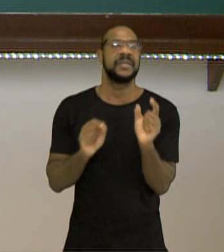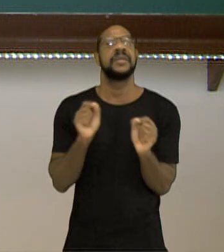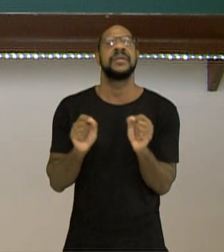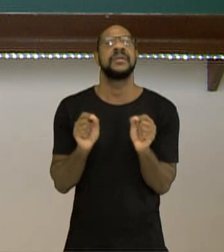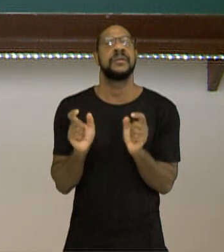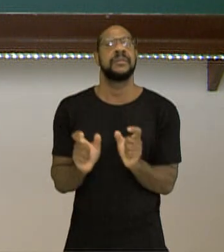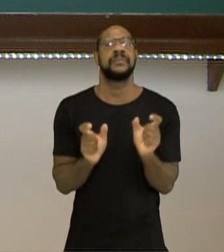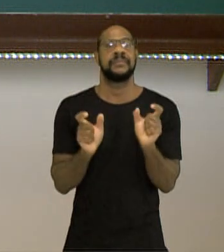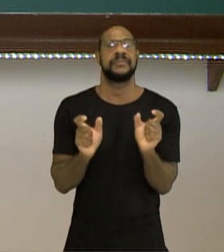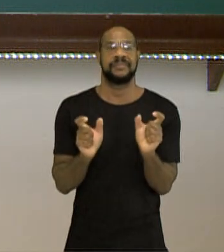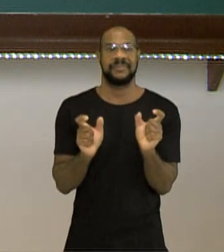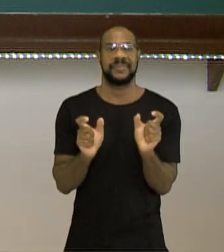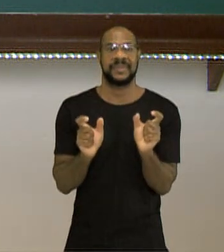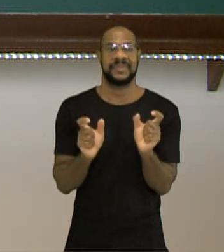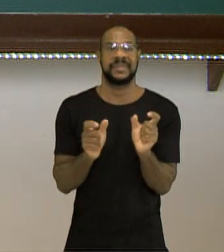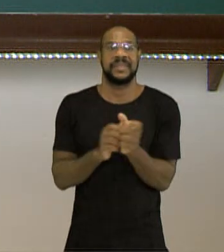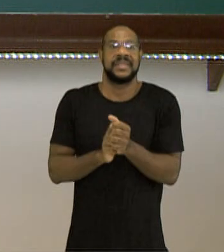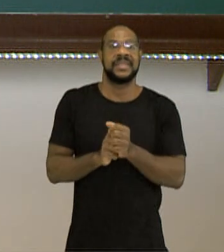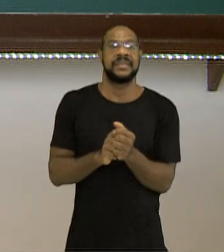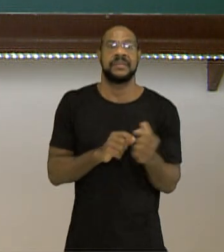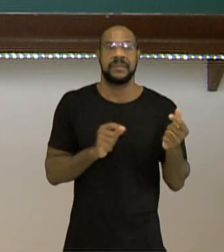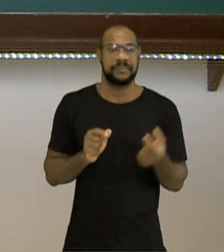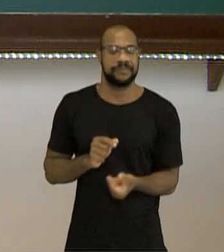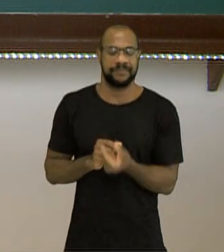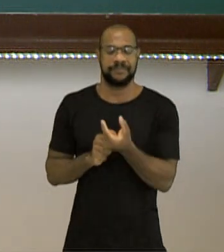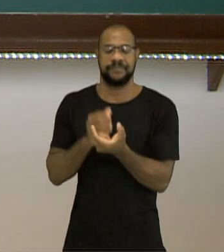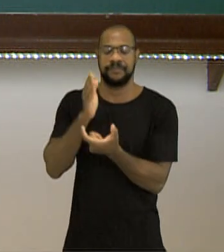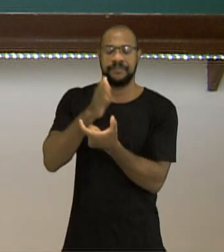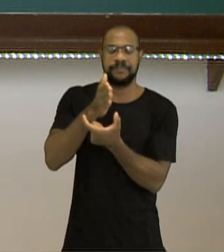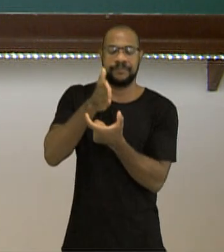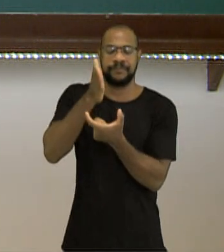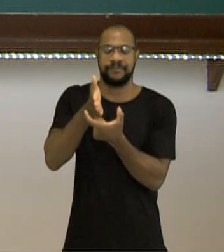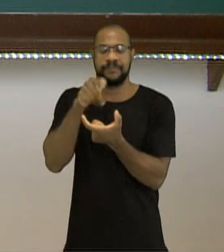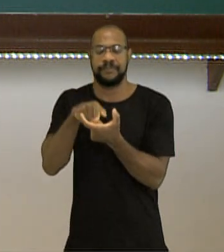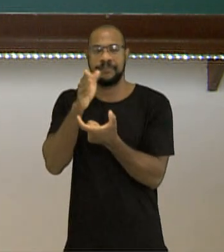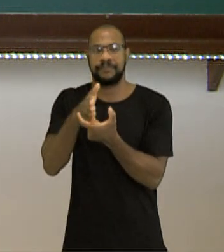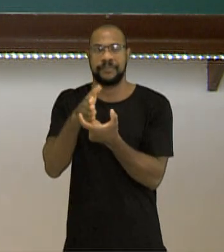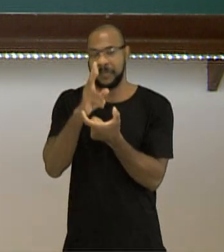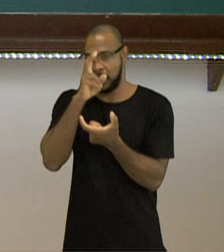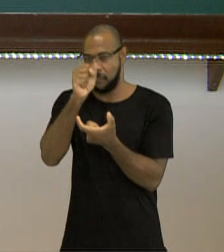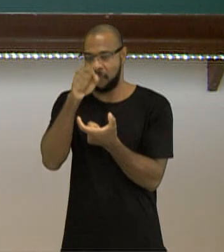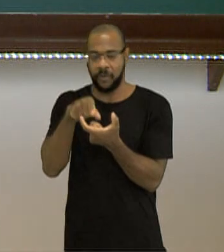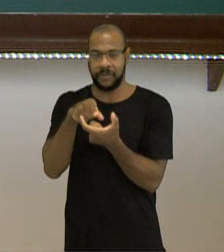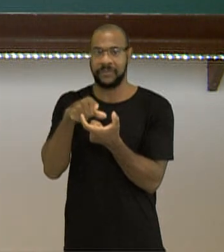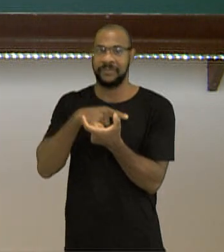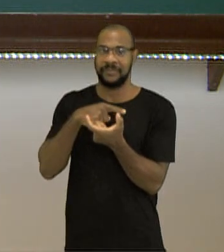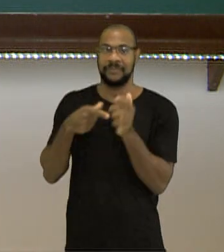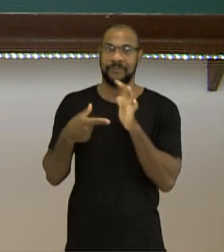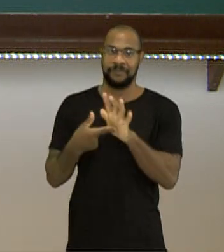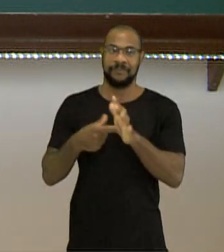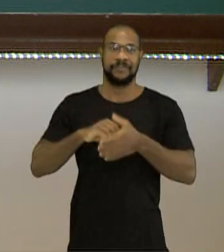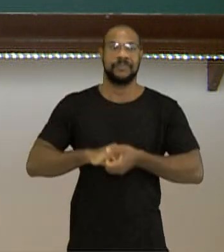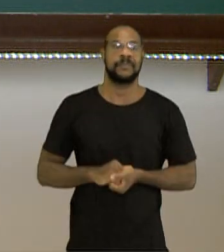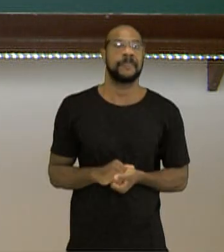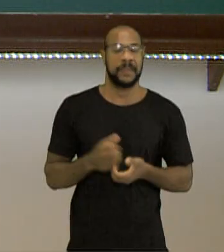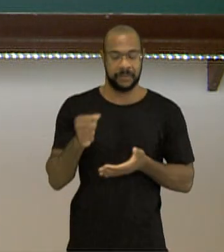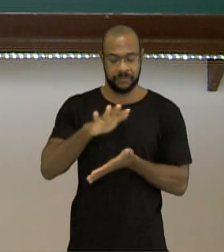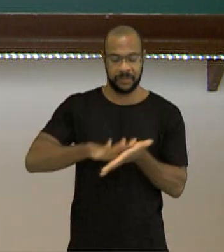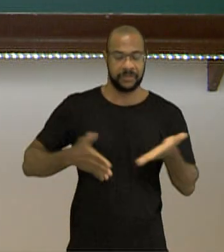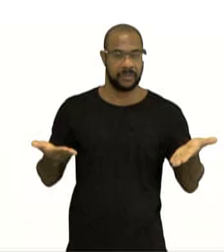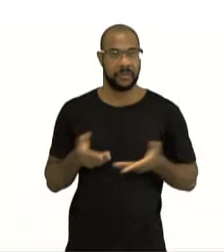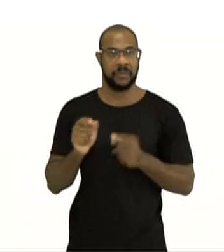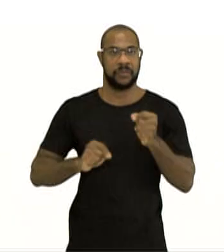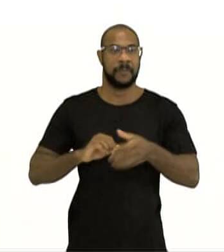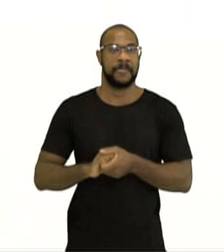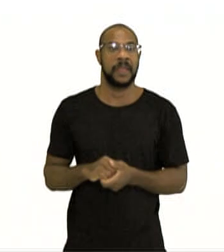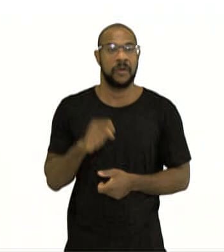da sílaba tônica, sim. E nessa atividade agora, olha só,